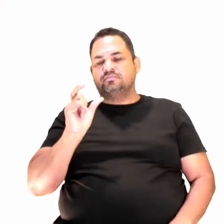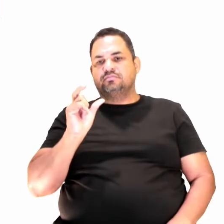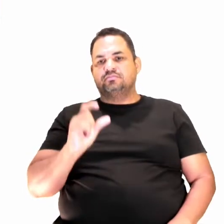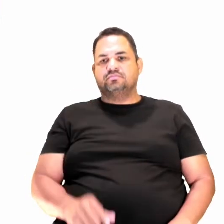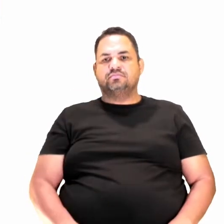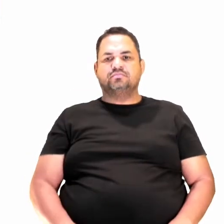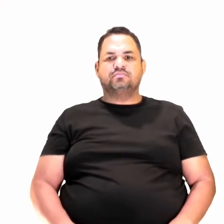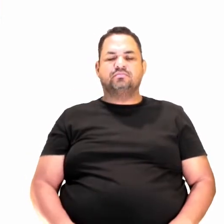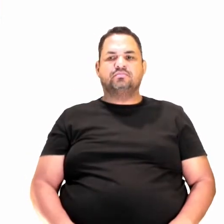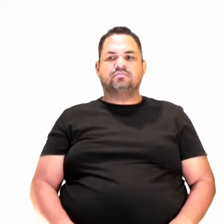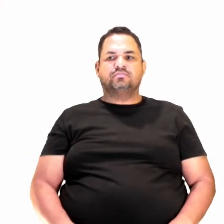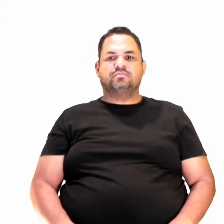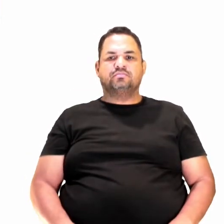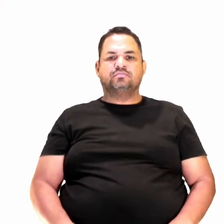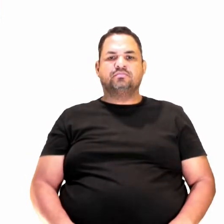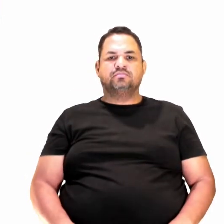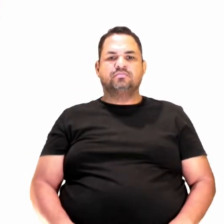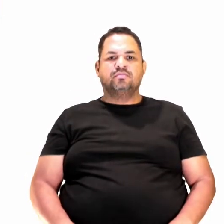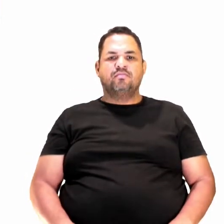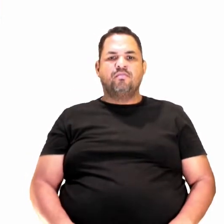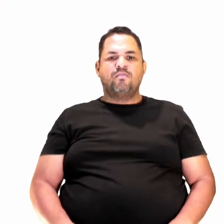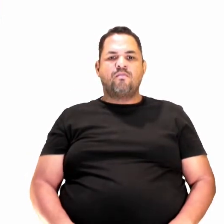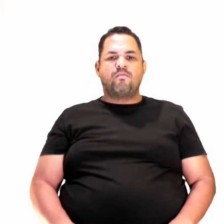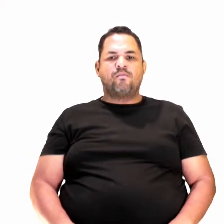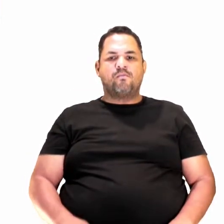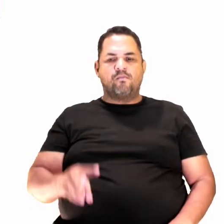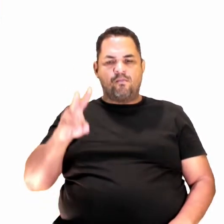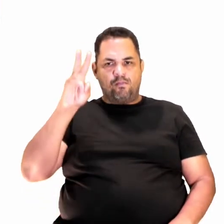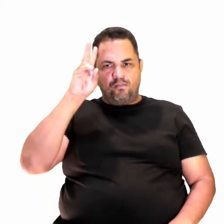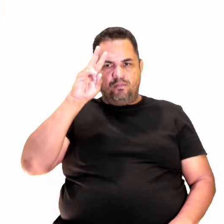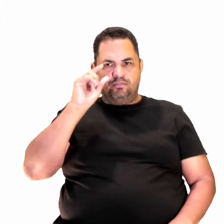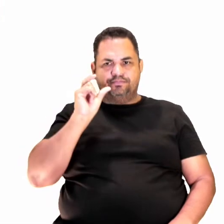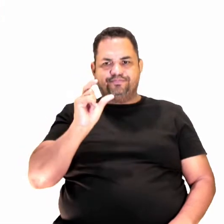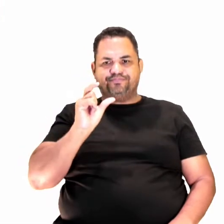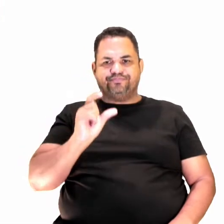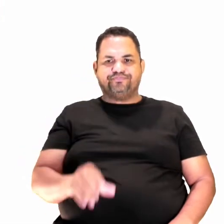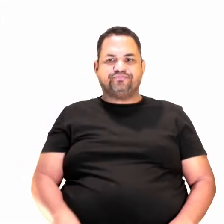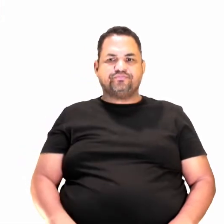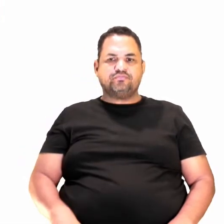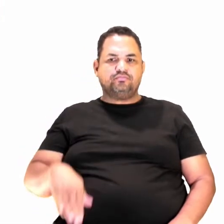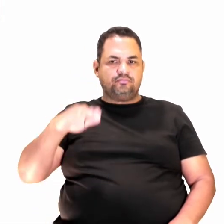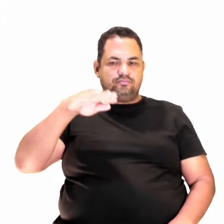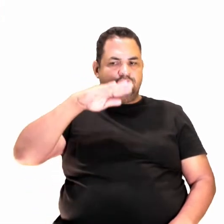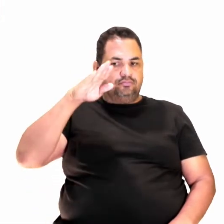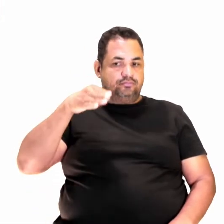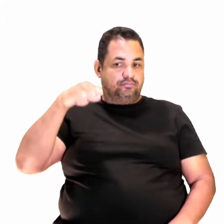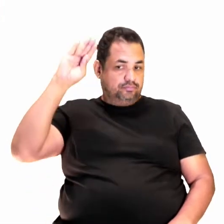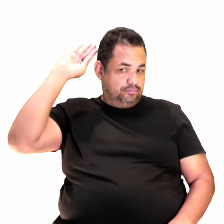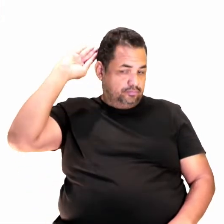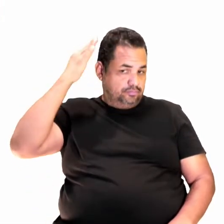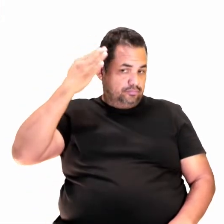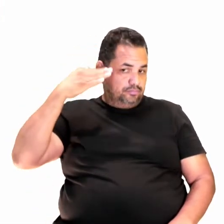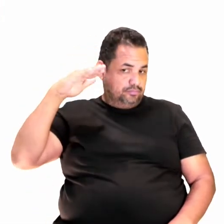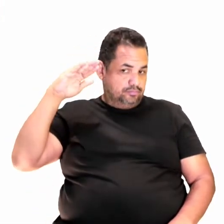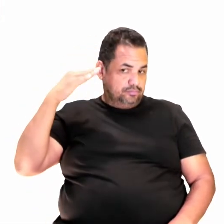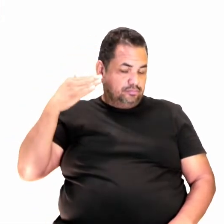Agora vamos para a parte do hair. Cabelo. Cabelo nós temos aí 3 tipos.